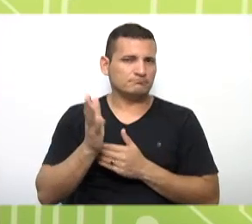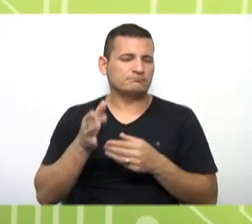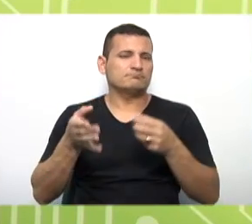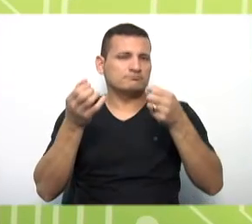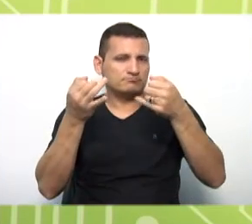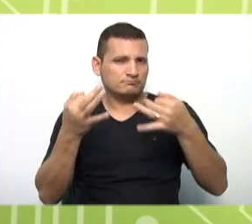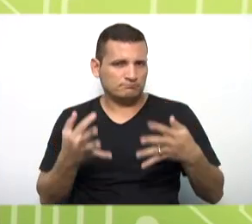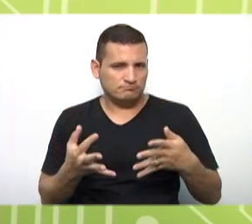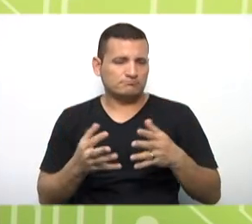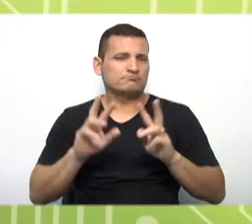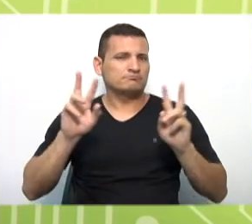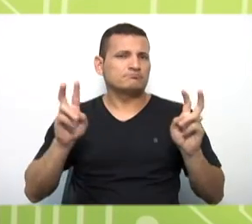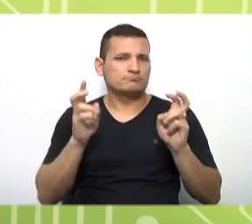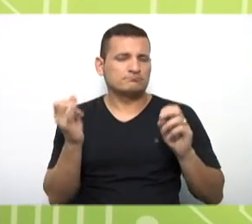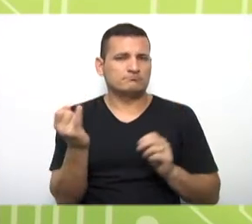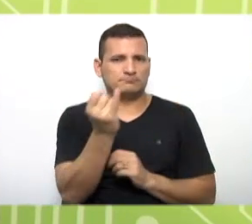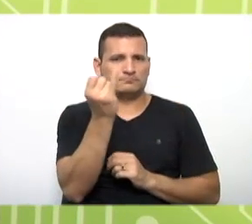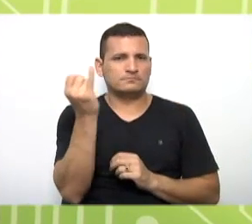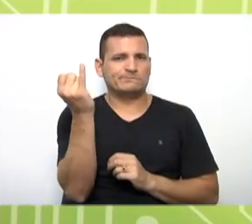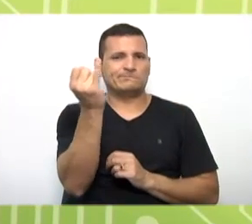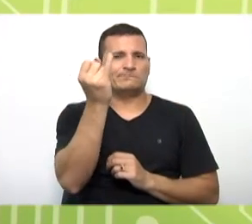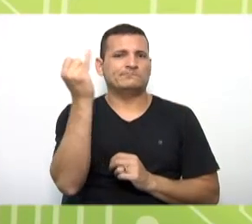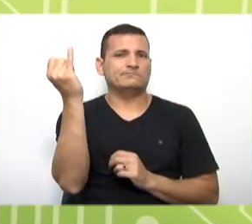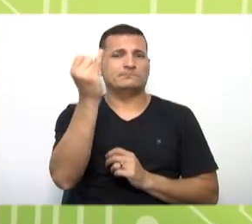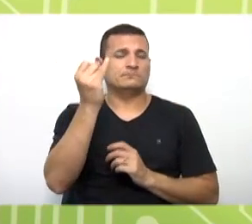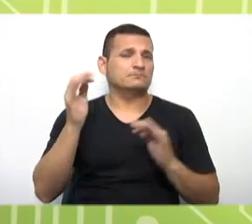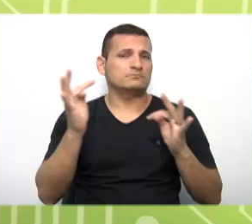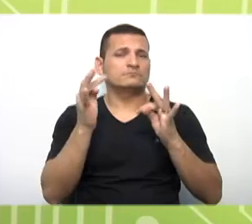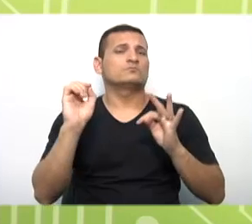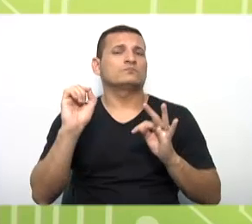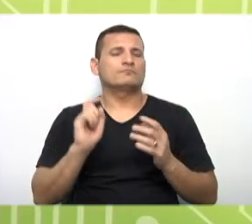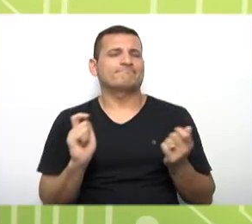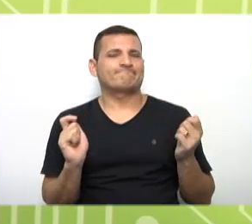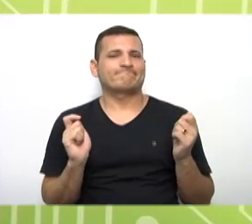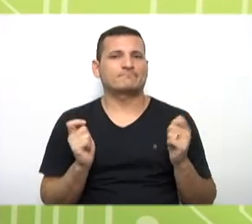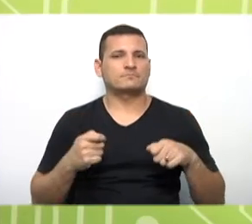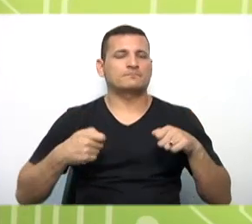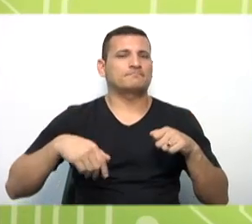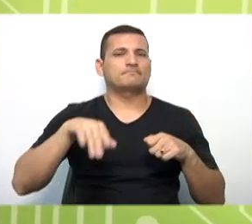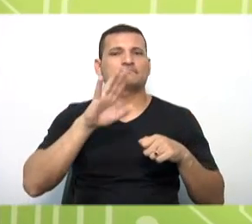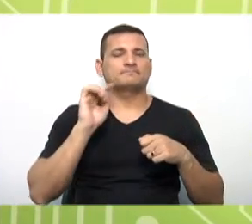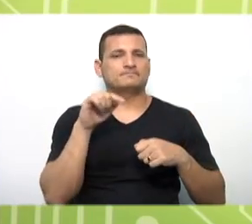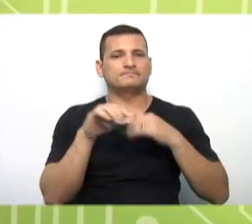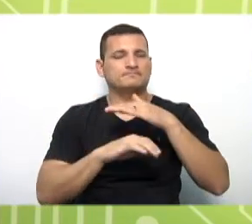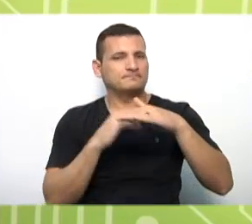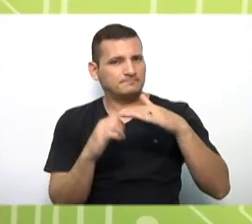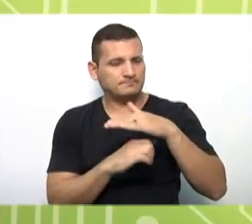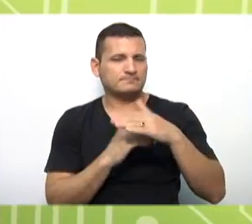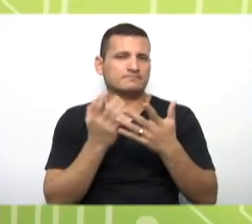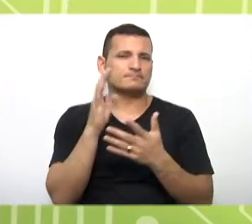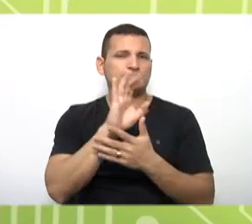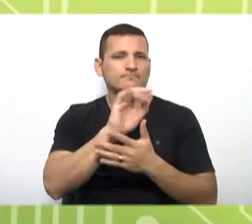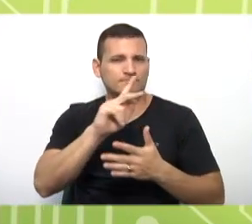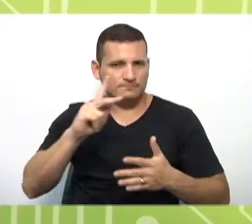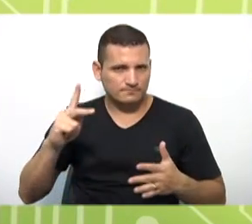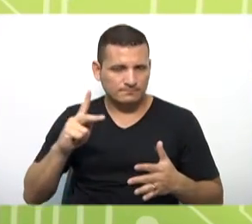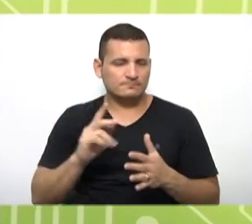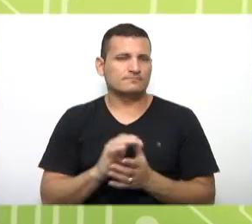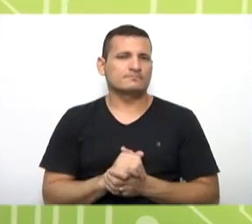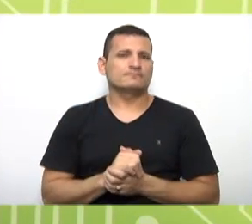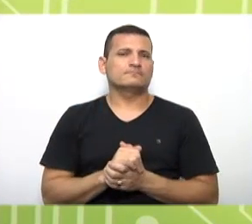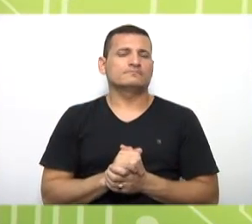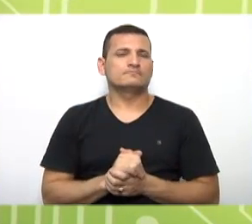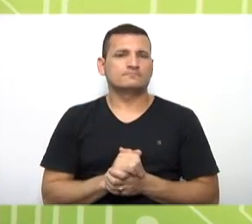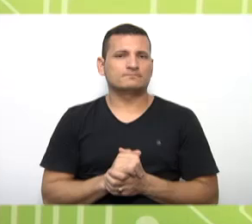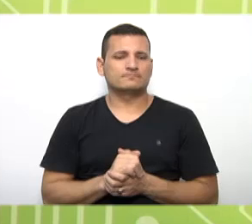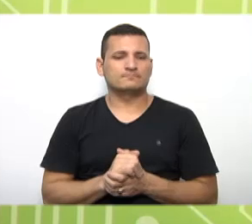falamos sobre a importância da tecnologia para potencializar a minha organização, potencializar a minha cooperativa, potencializar a minha